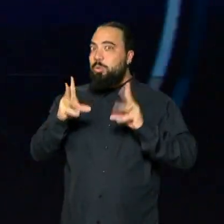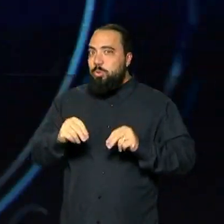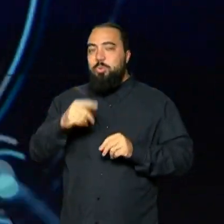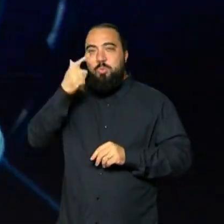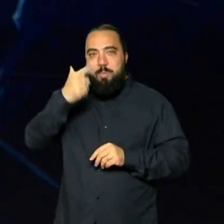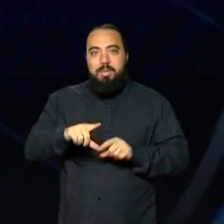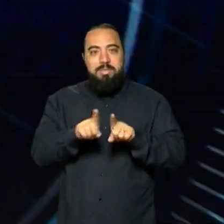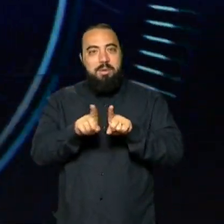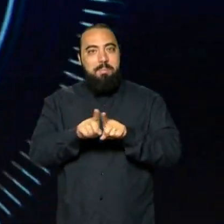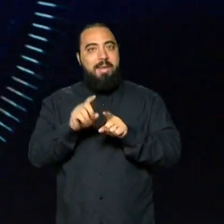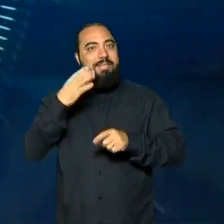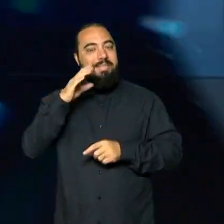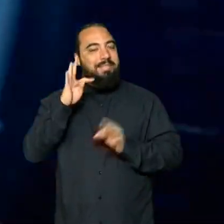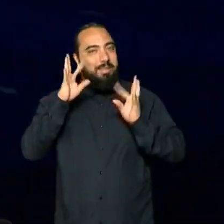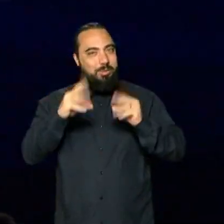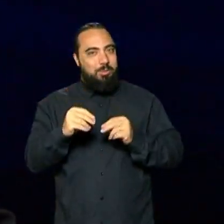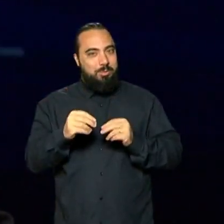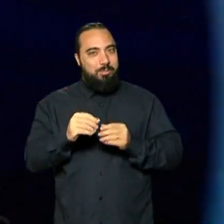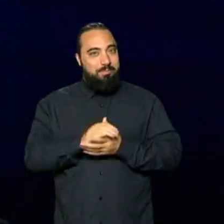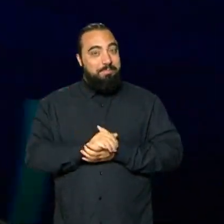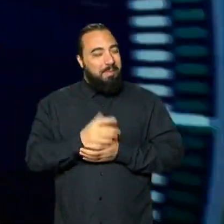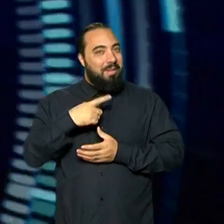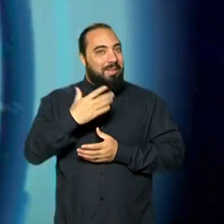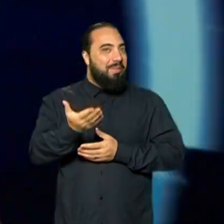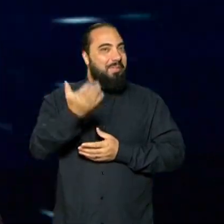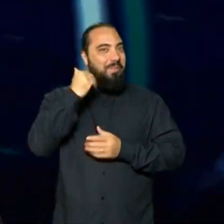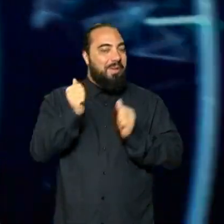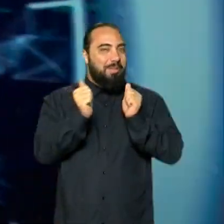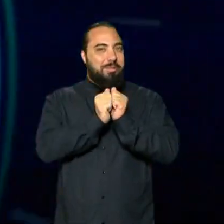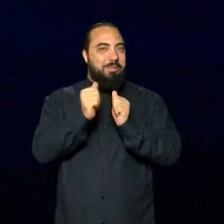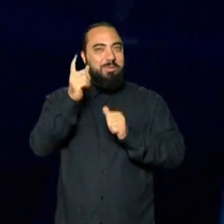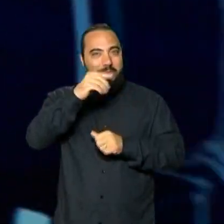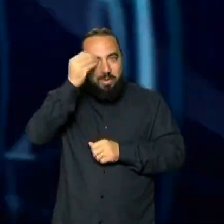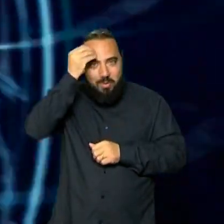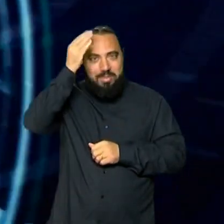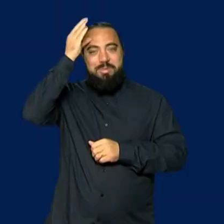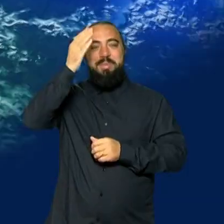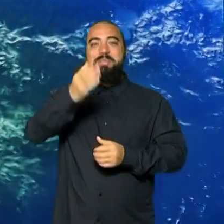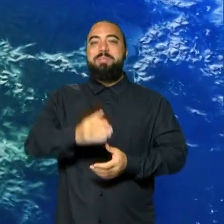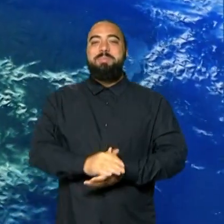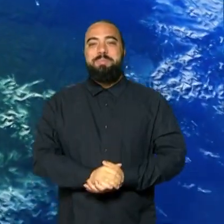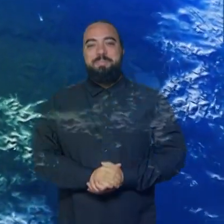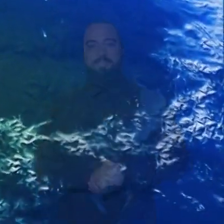mais no Ciência é Tudo. Então, vem comigo nessa viagem pelo conhecimento.